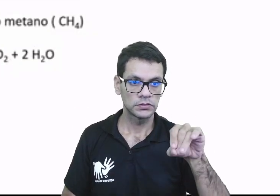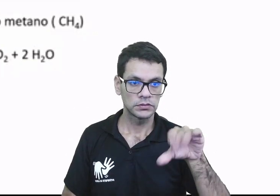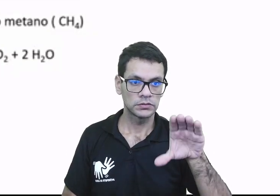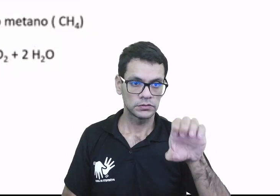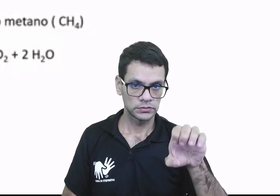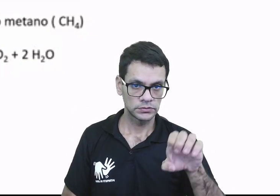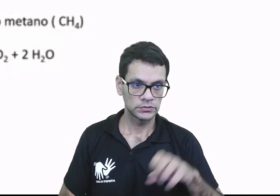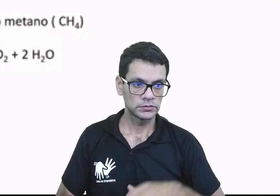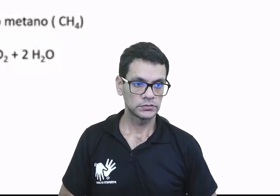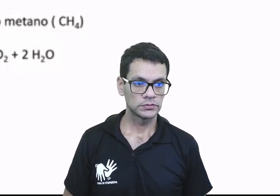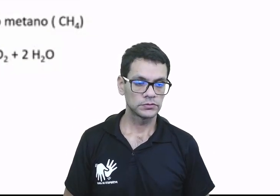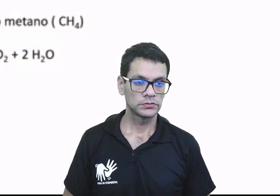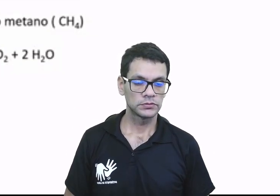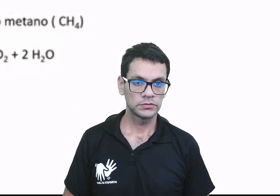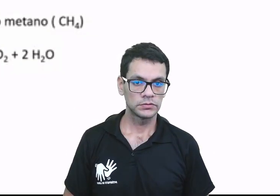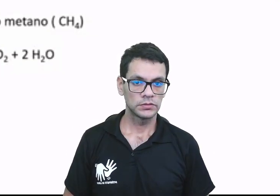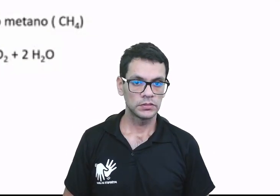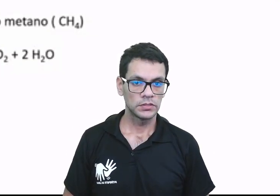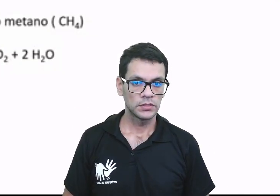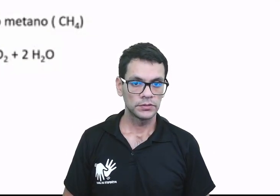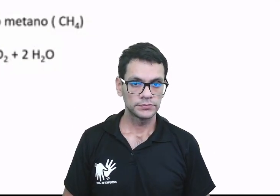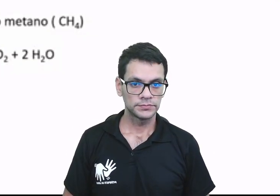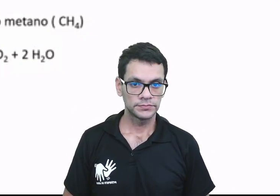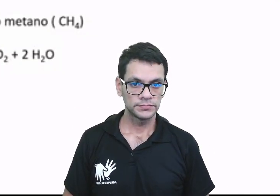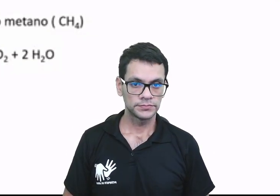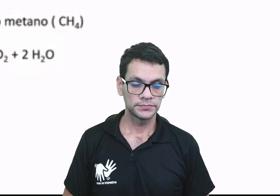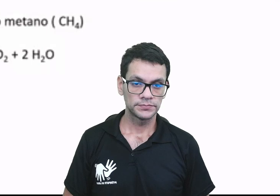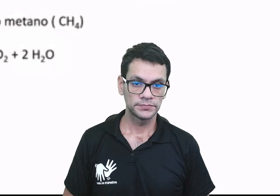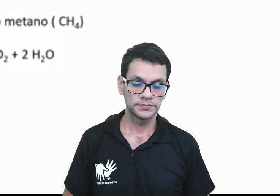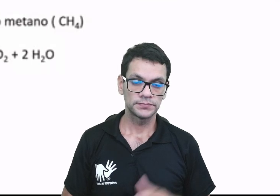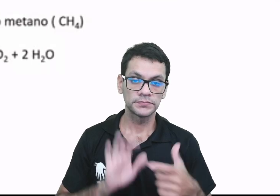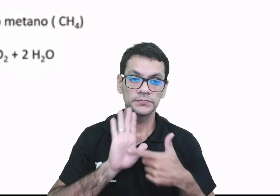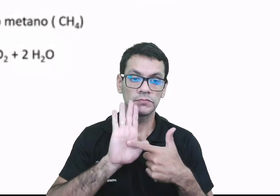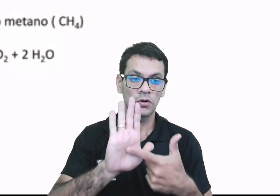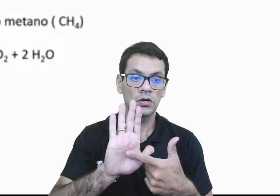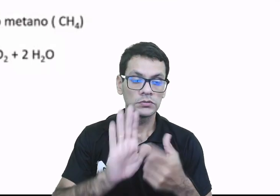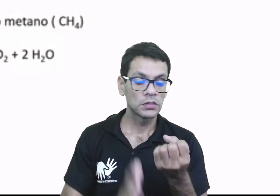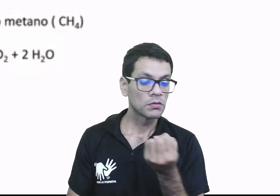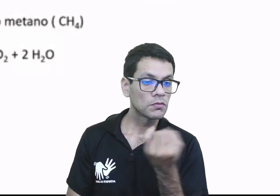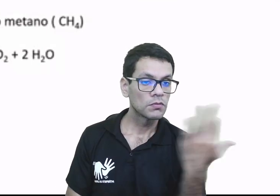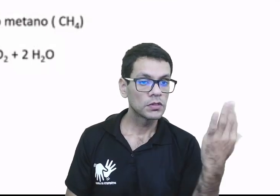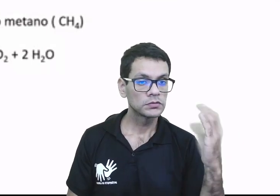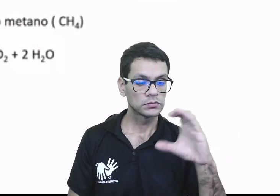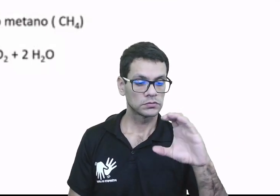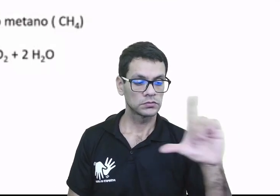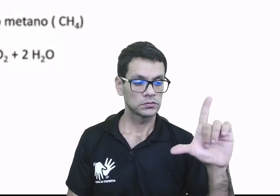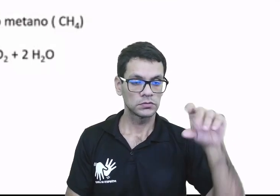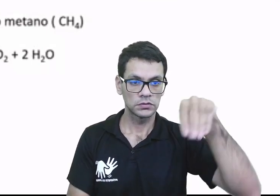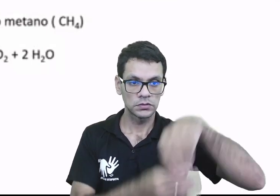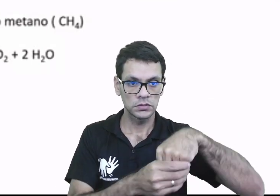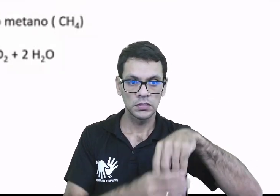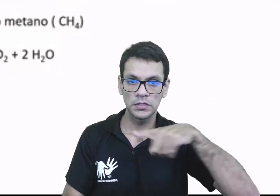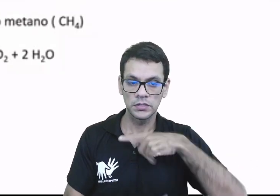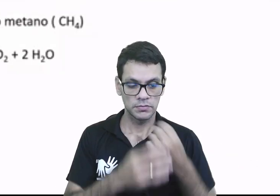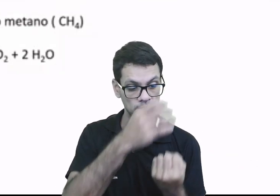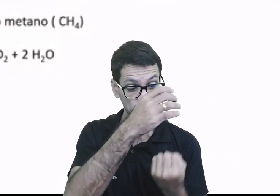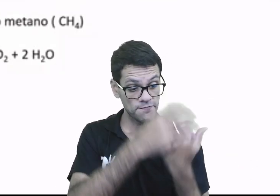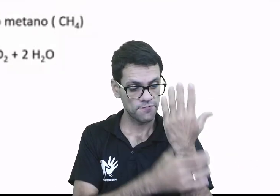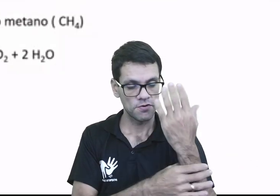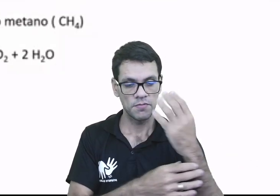2 aqui de baixo, esse número aqui, ele indica quantos cloros eu tenho para formar a